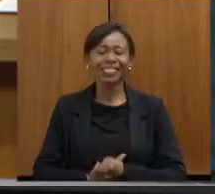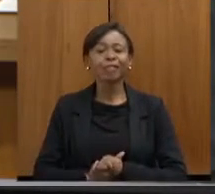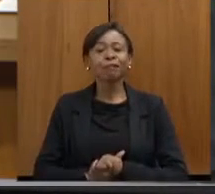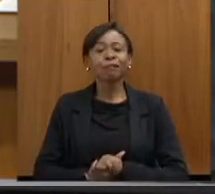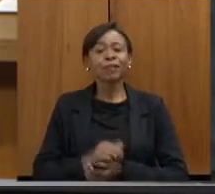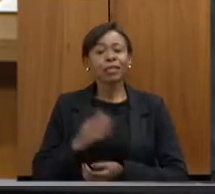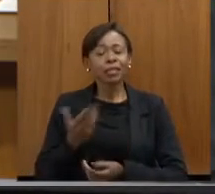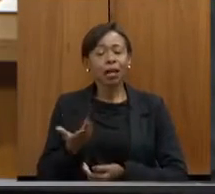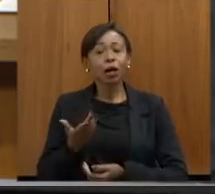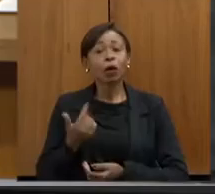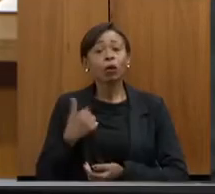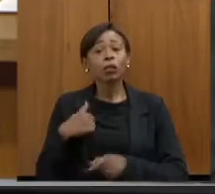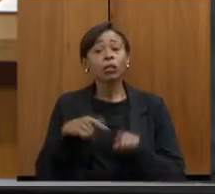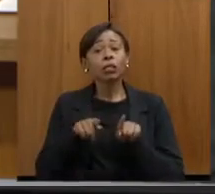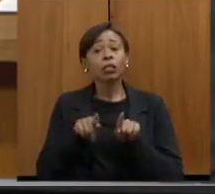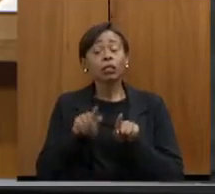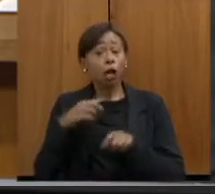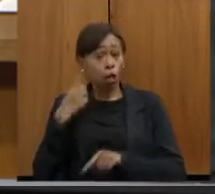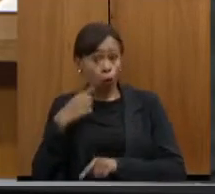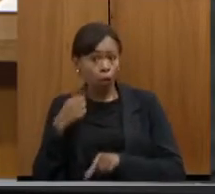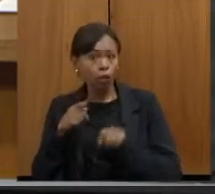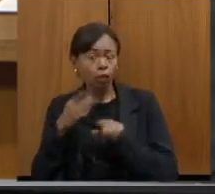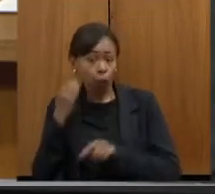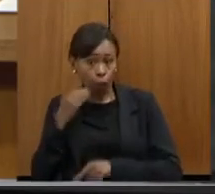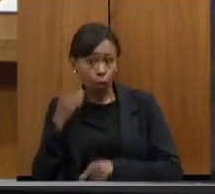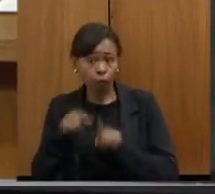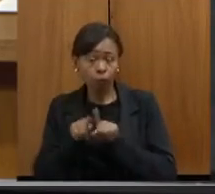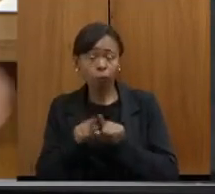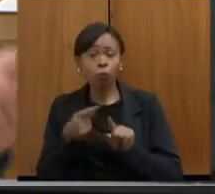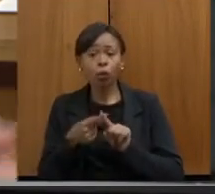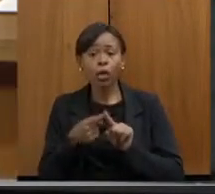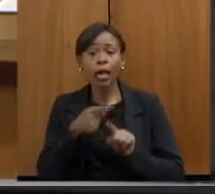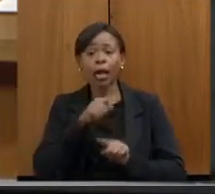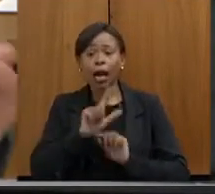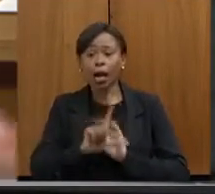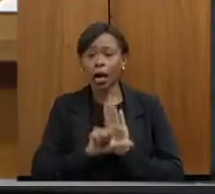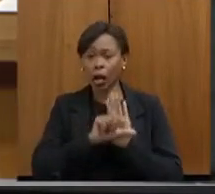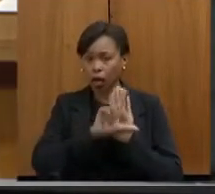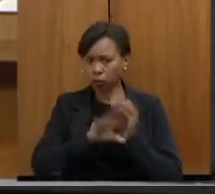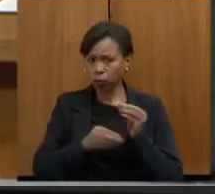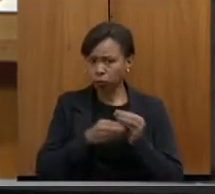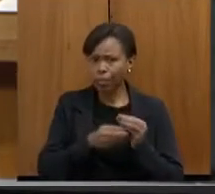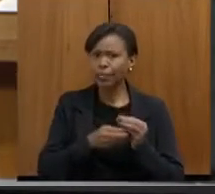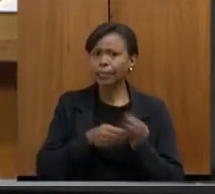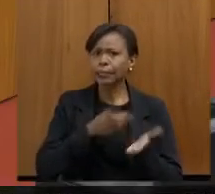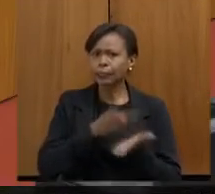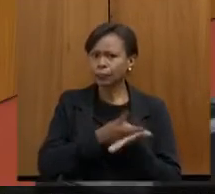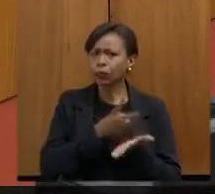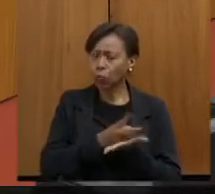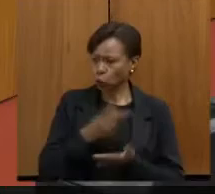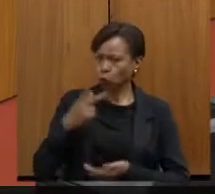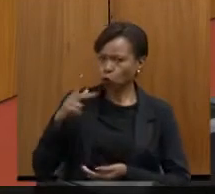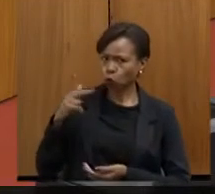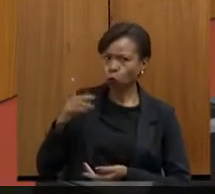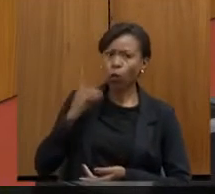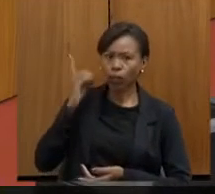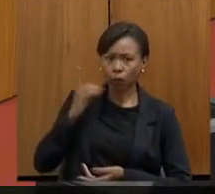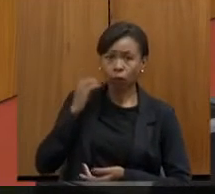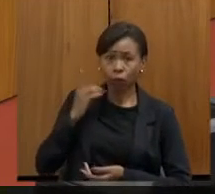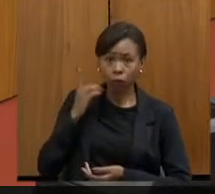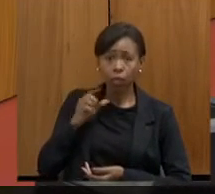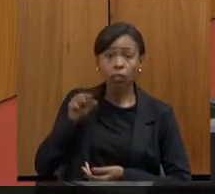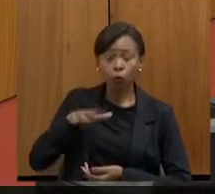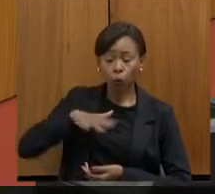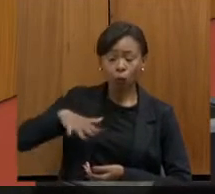ir registrando isso e o deputado, porque, afinal de contas, é emenda persistente, demanda persistente da senhora com relação